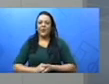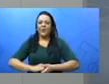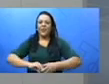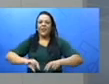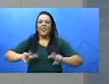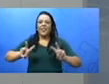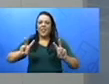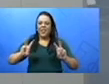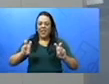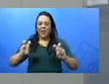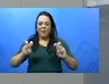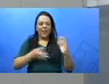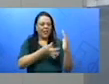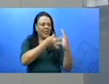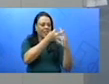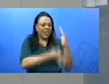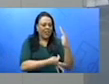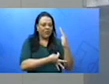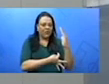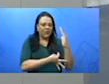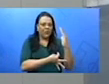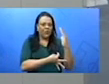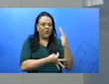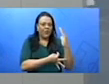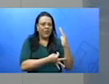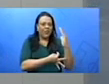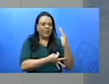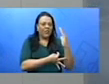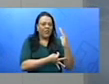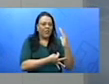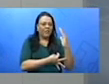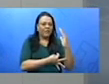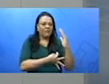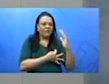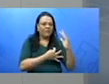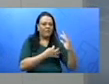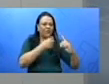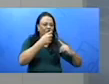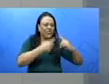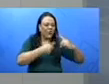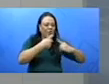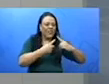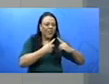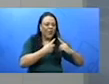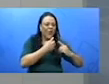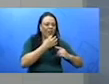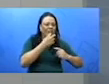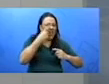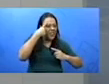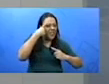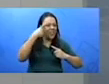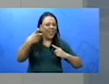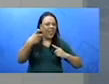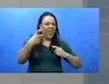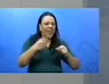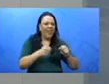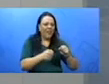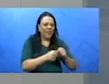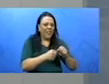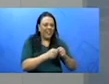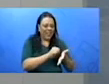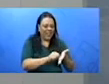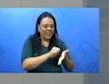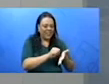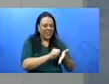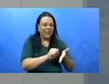Texto dissertativo, discussão de ideias. Então, produção de texto, nós vamos trabalhar.